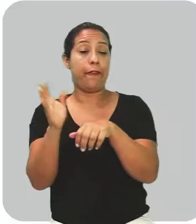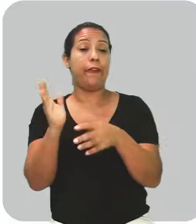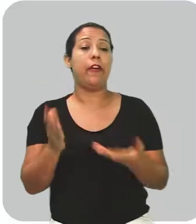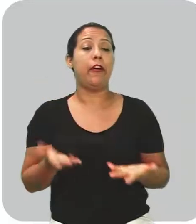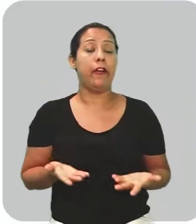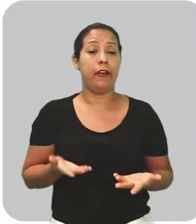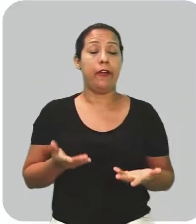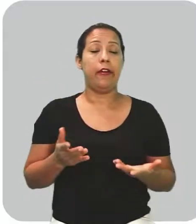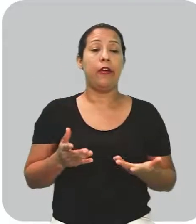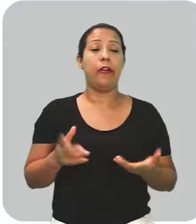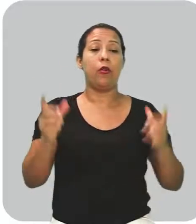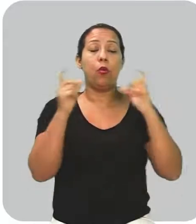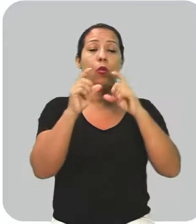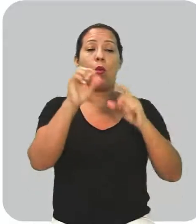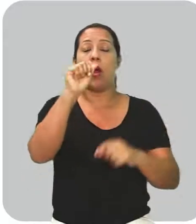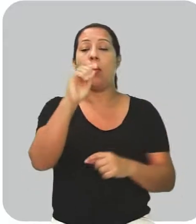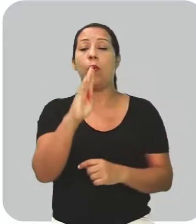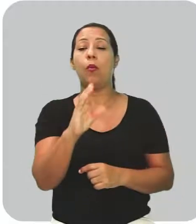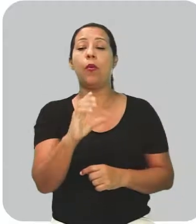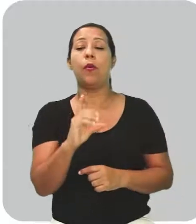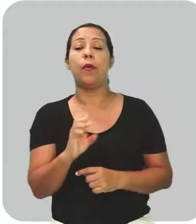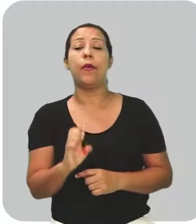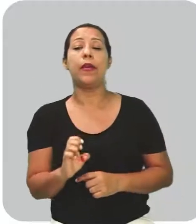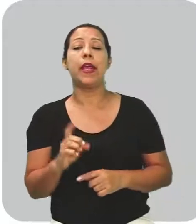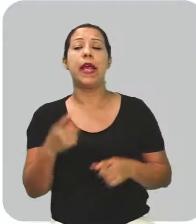Qual alternativa está